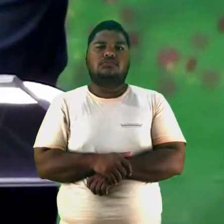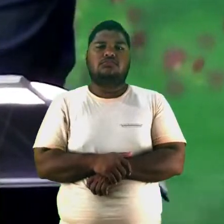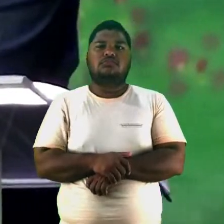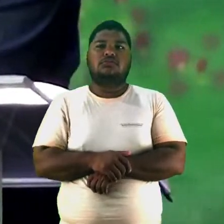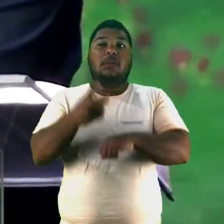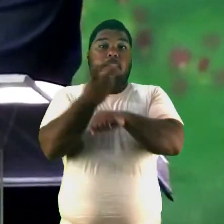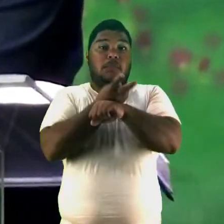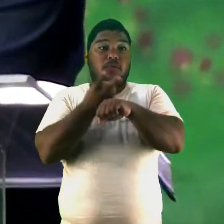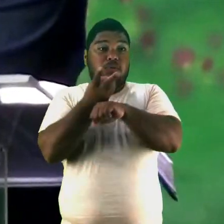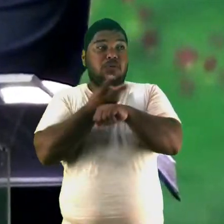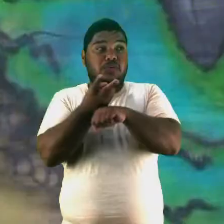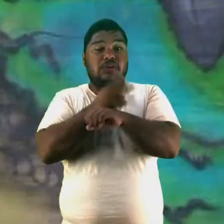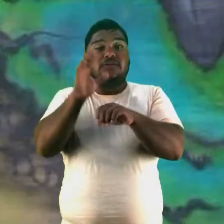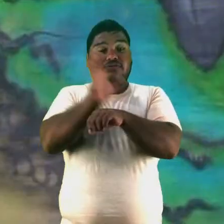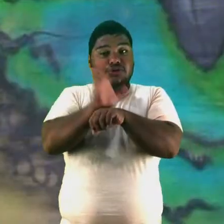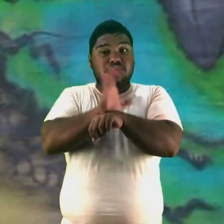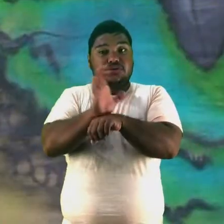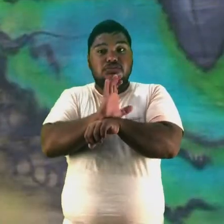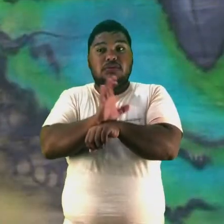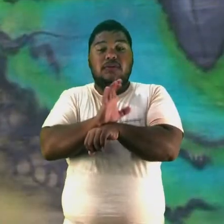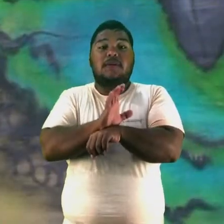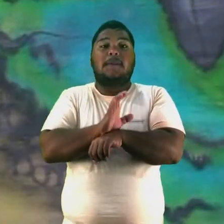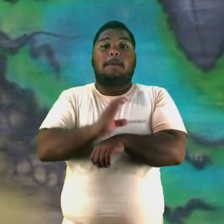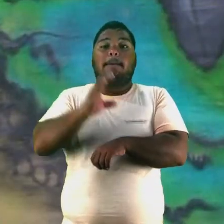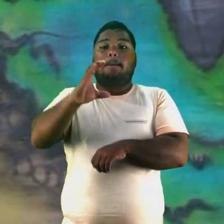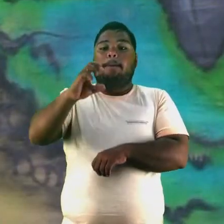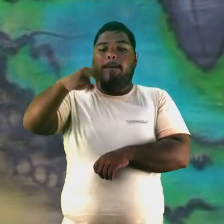Procura vídeos no YouTube do Marcos Eberle,